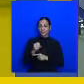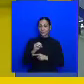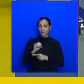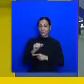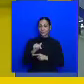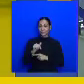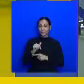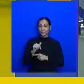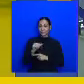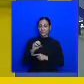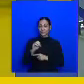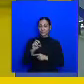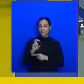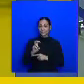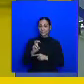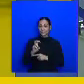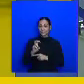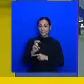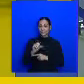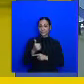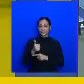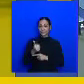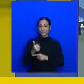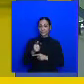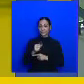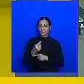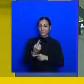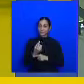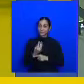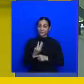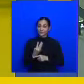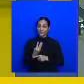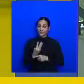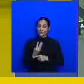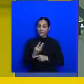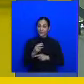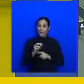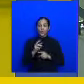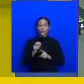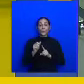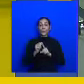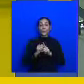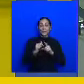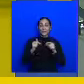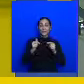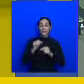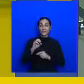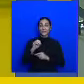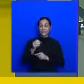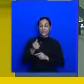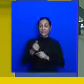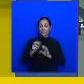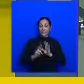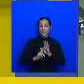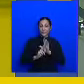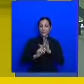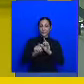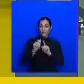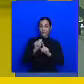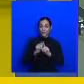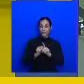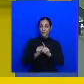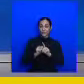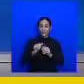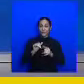18, 07, 05, 11 e 13. A dezena do mês da sorte, 06, correspondente ao mês